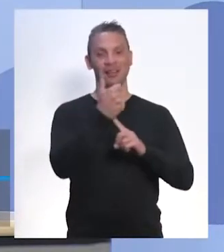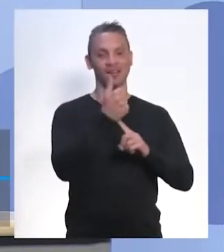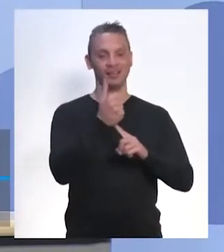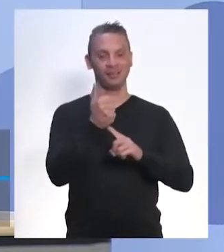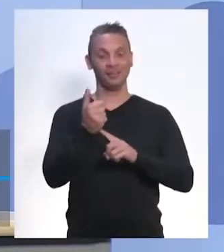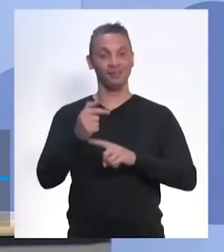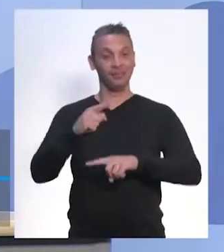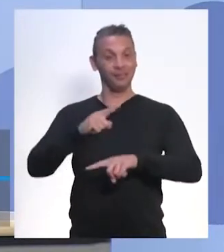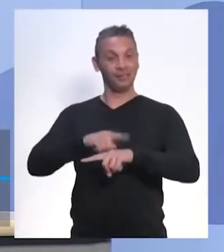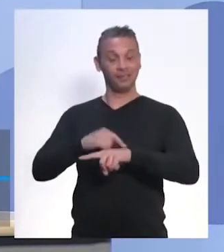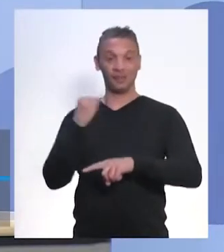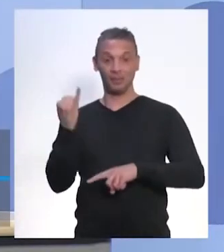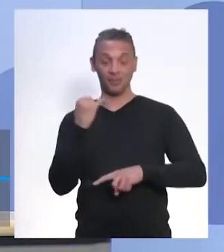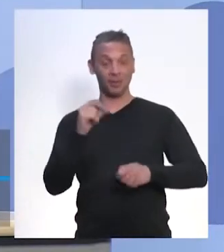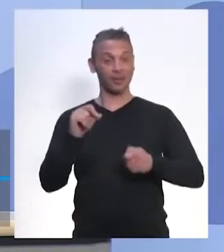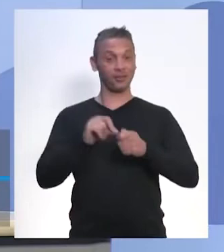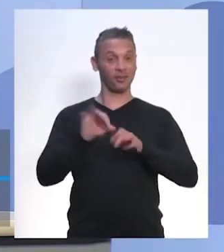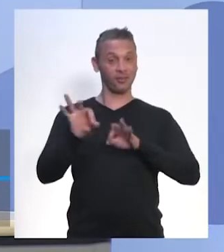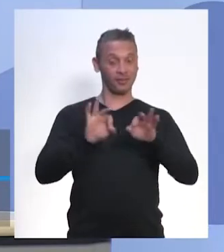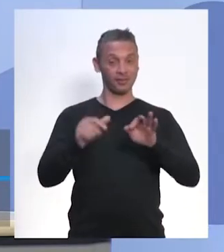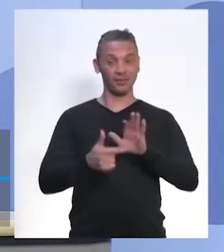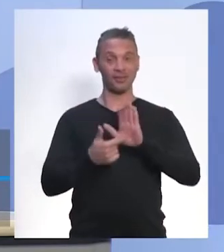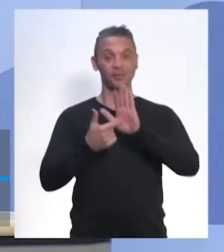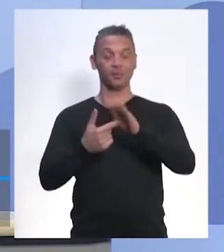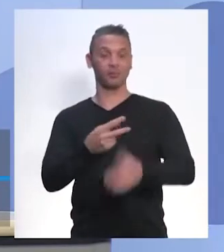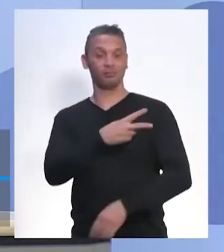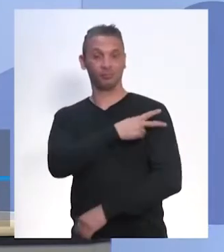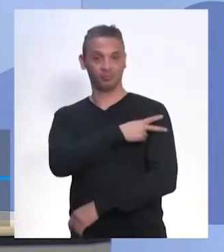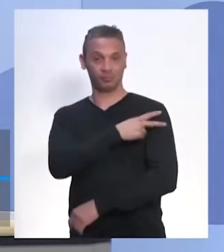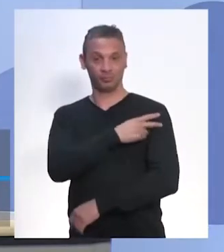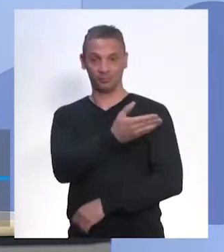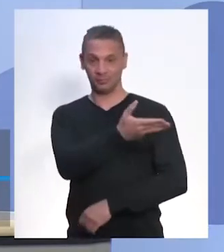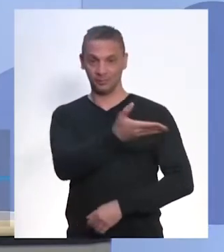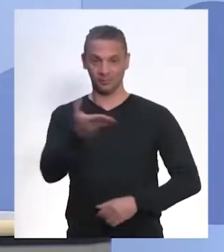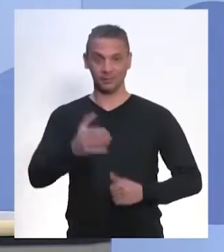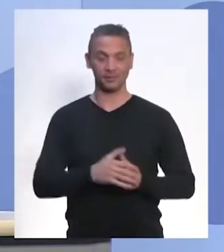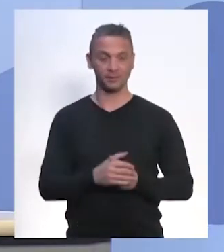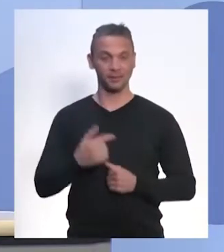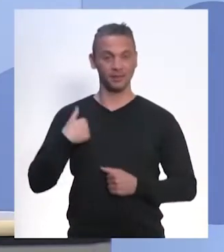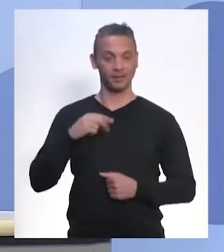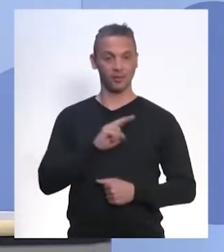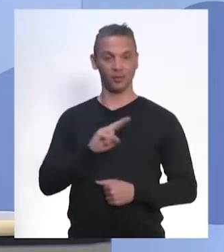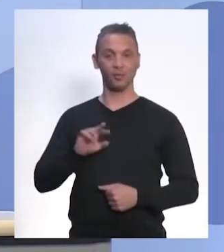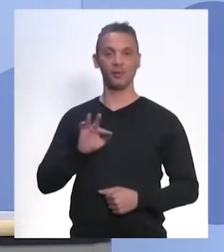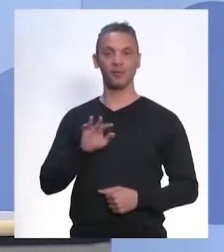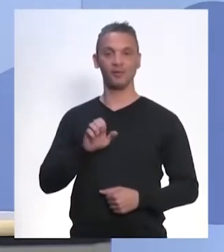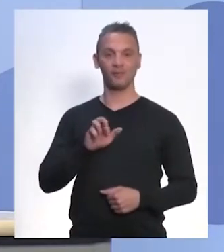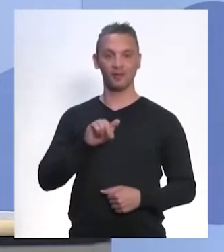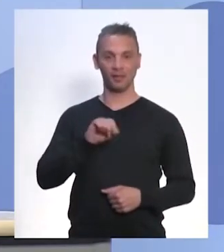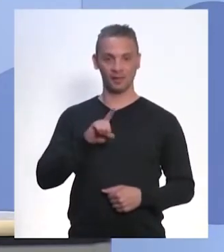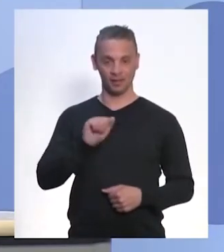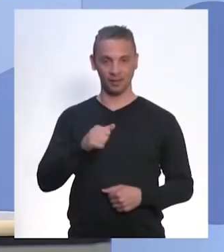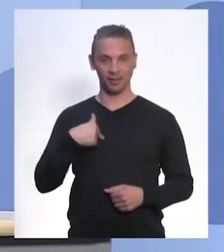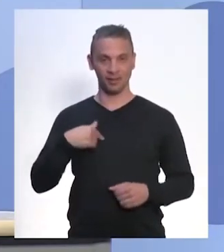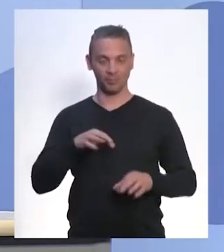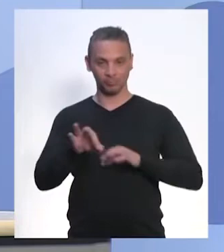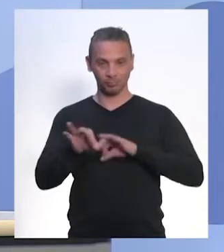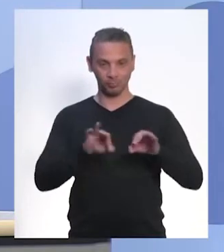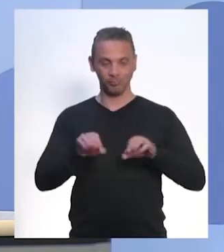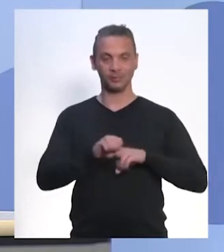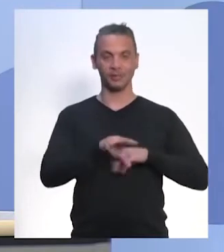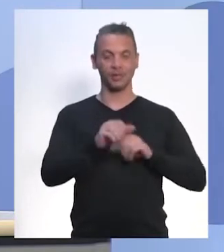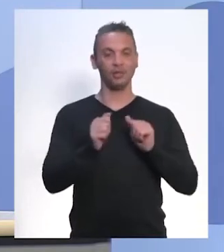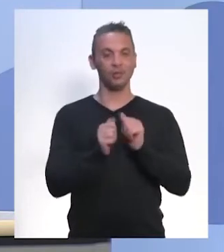Fazer, Gerando Mostrar, para a segunda série do ensino médio. Eu sou a Fernanda Borges, professora de arte, e eu vou estar mediando a aula de